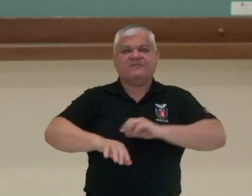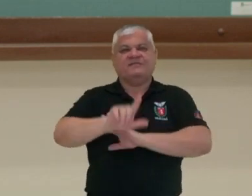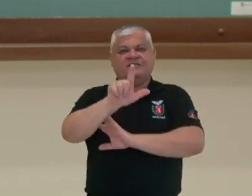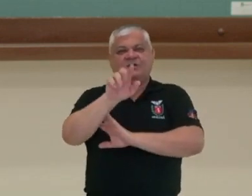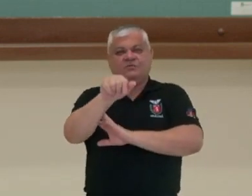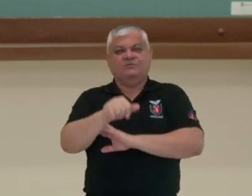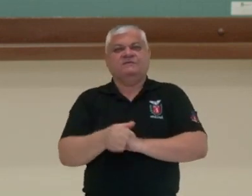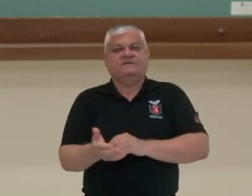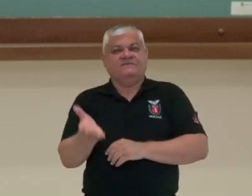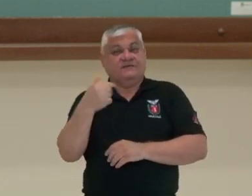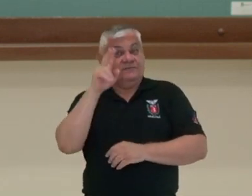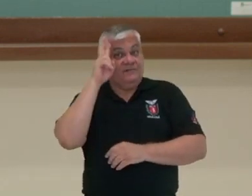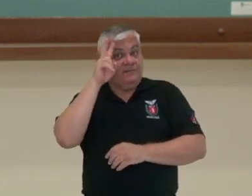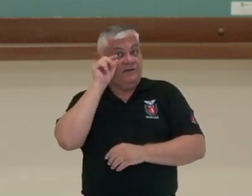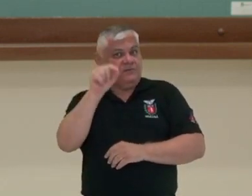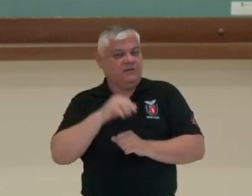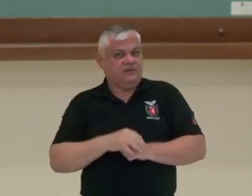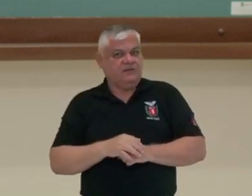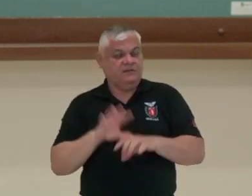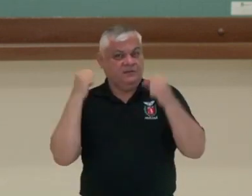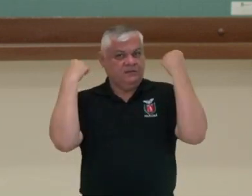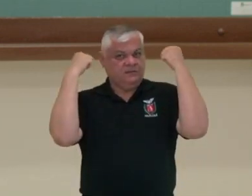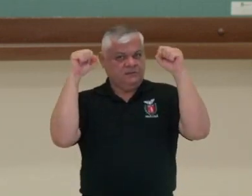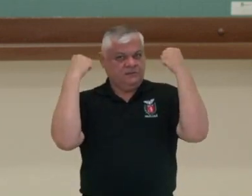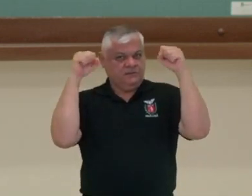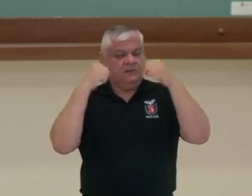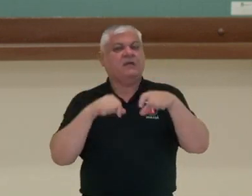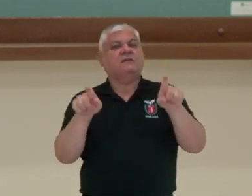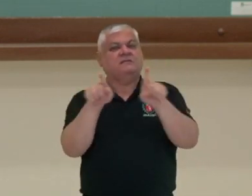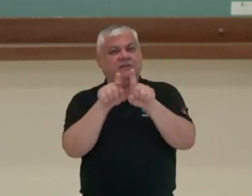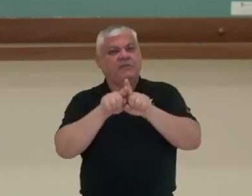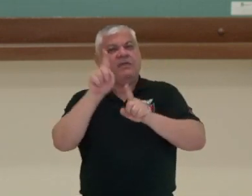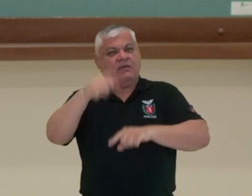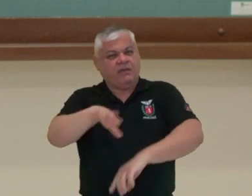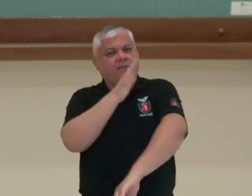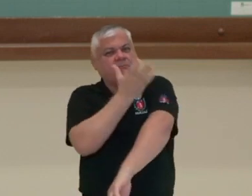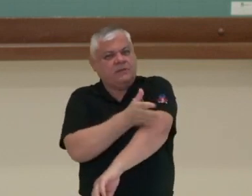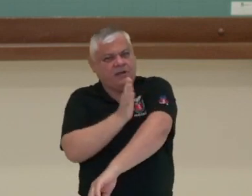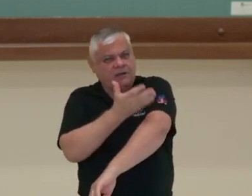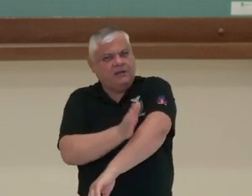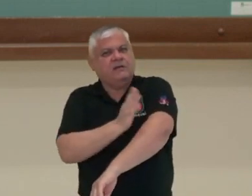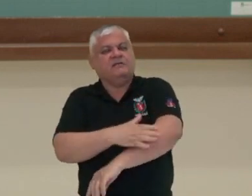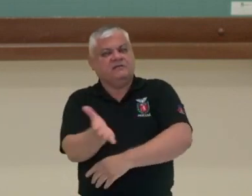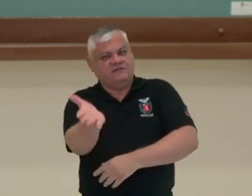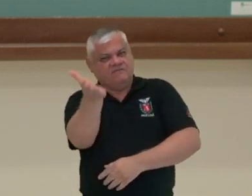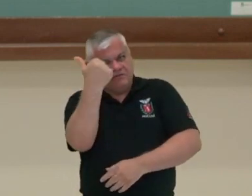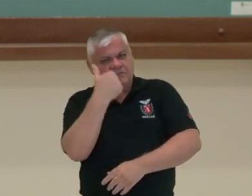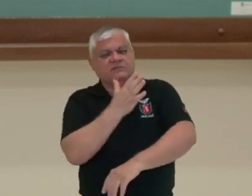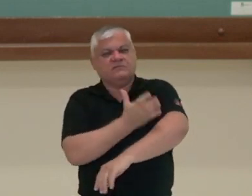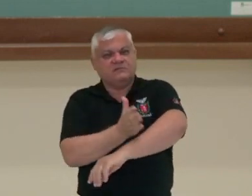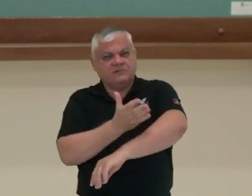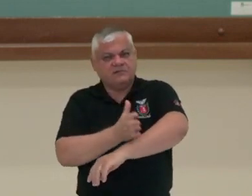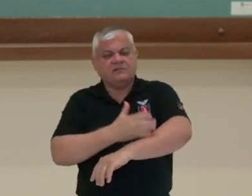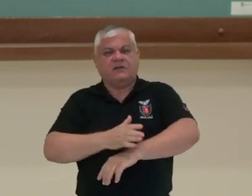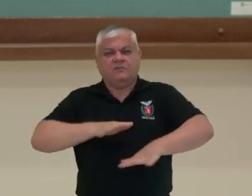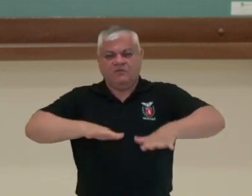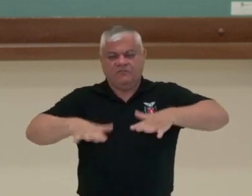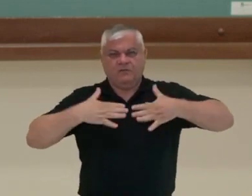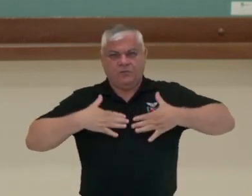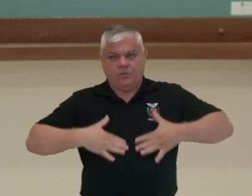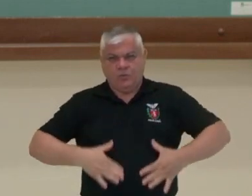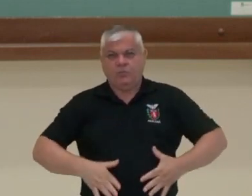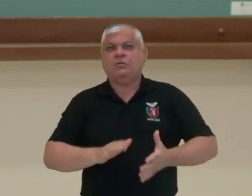luta. Vamos lembrar que educação física também é prática, né, pessoal? Então vamos praticar um pouquinho, vamos movimentar